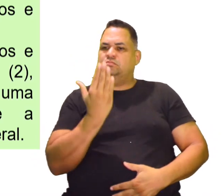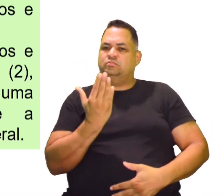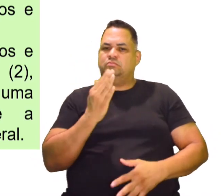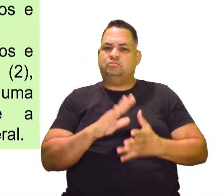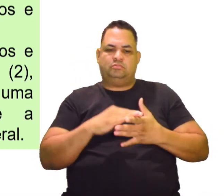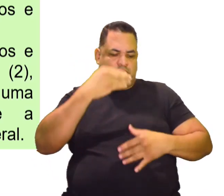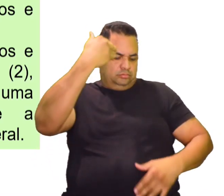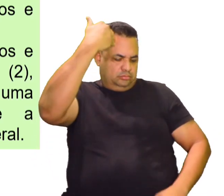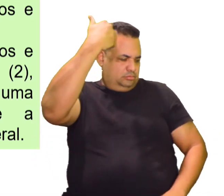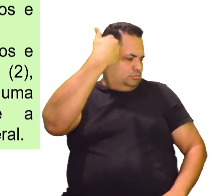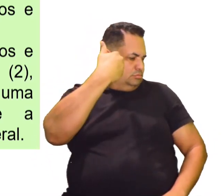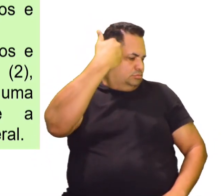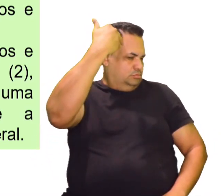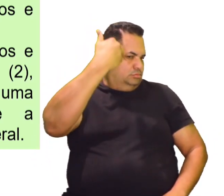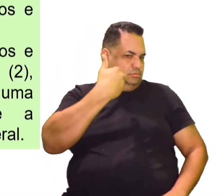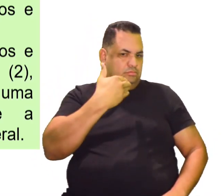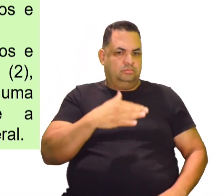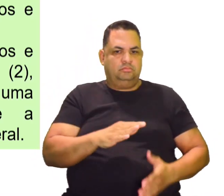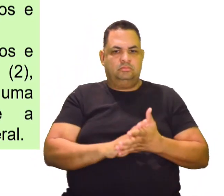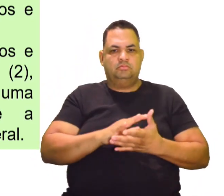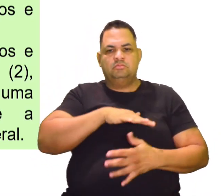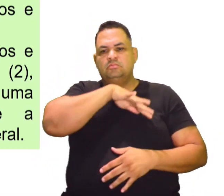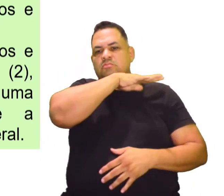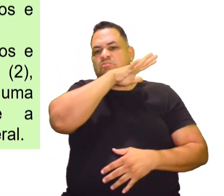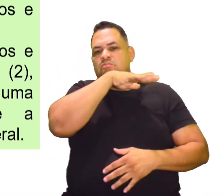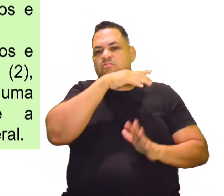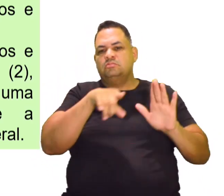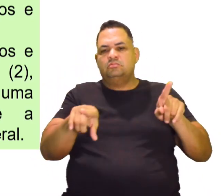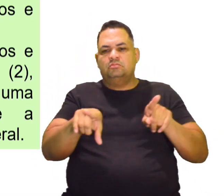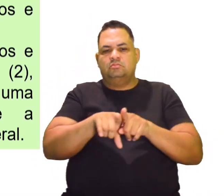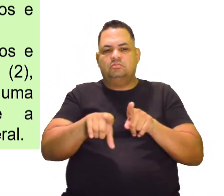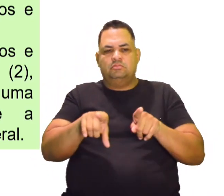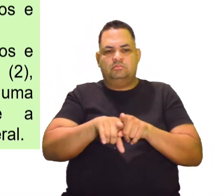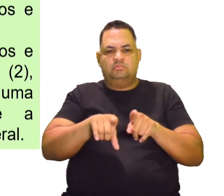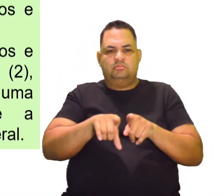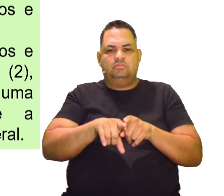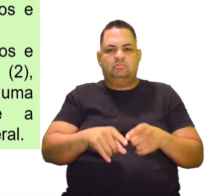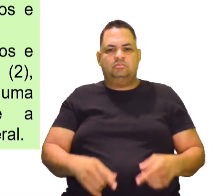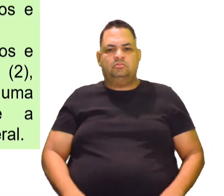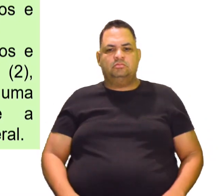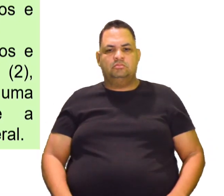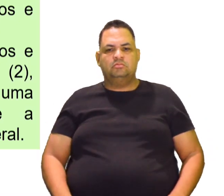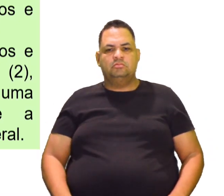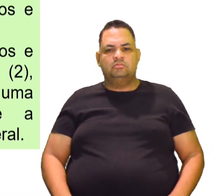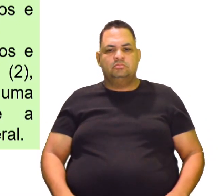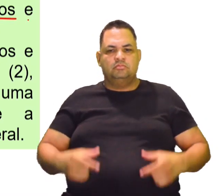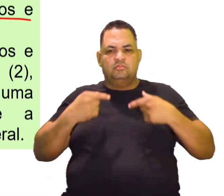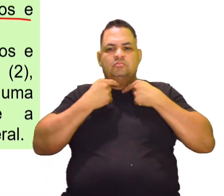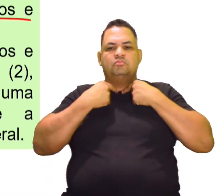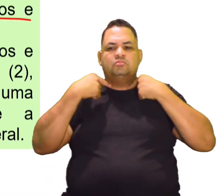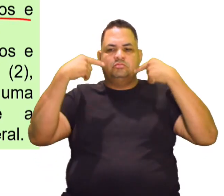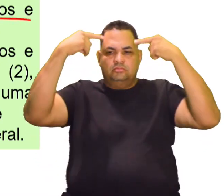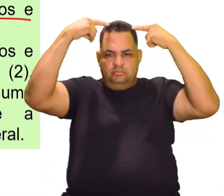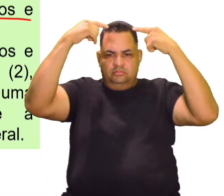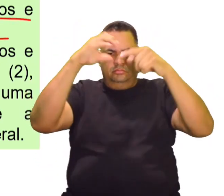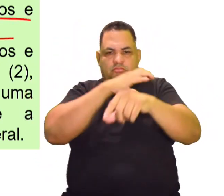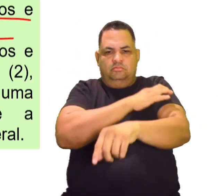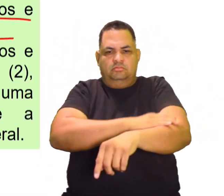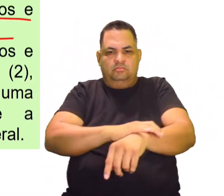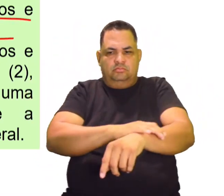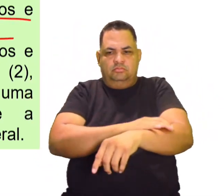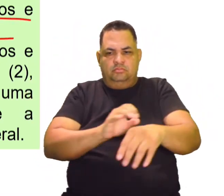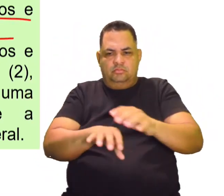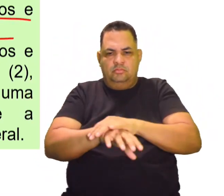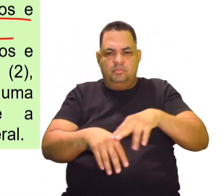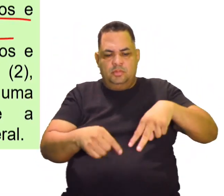perfil. Os animais também eram representados dessa forma. A cabeça, os braços e as pernas